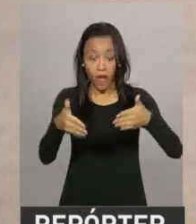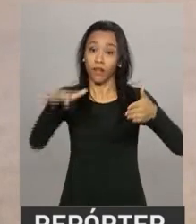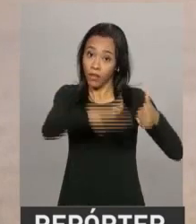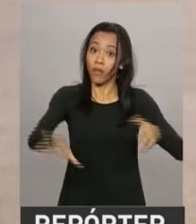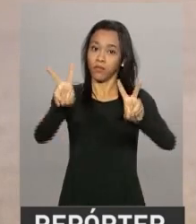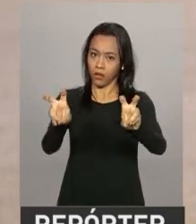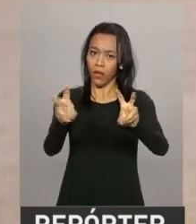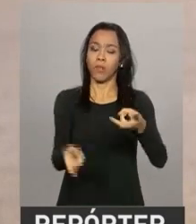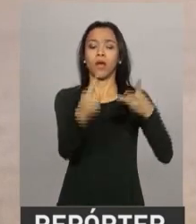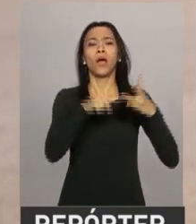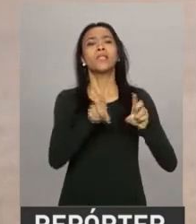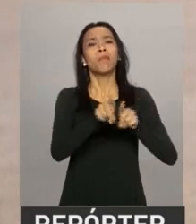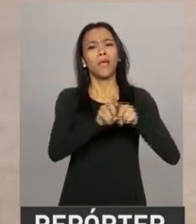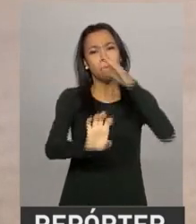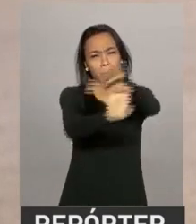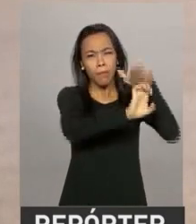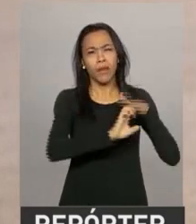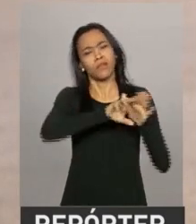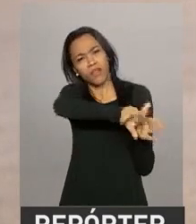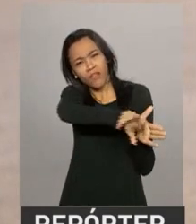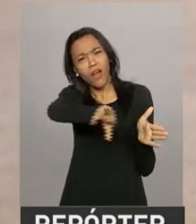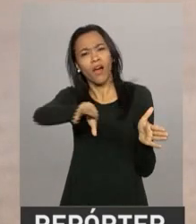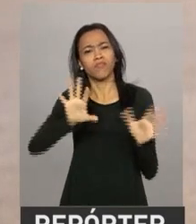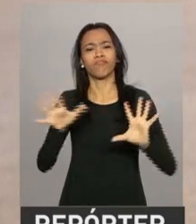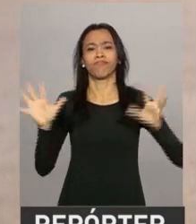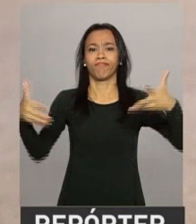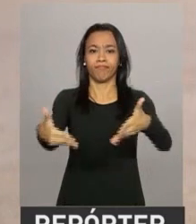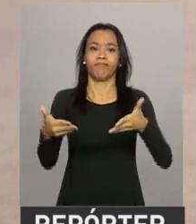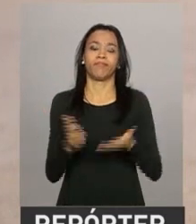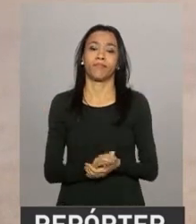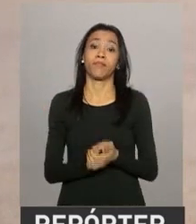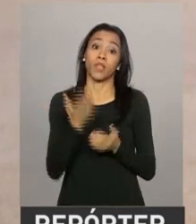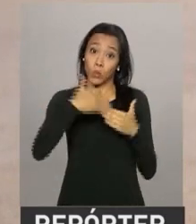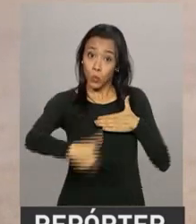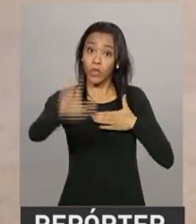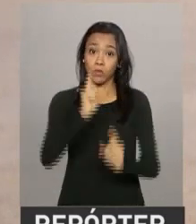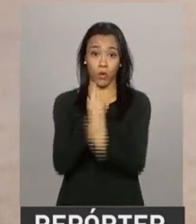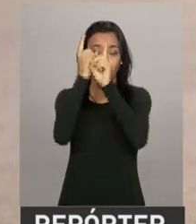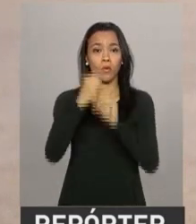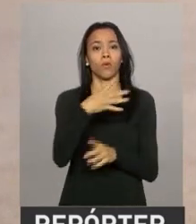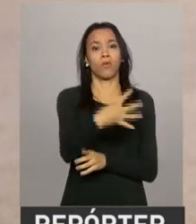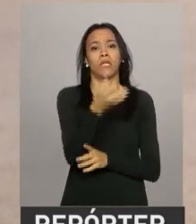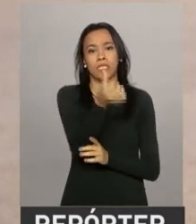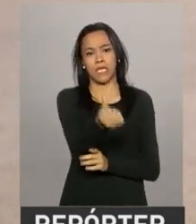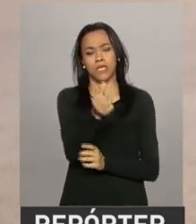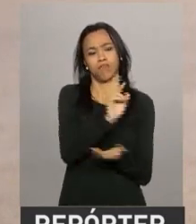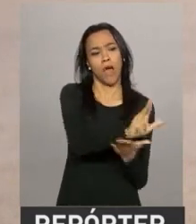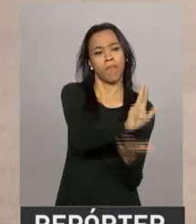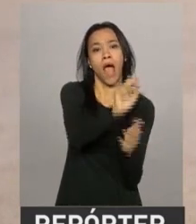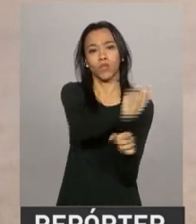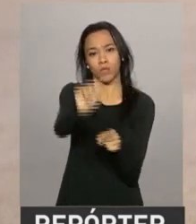agronegócio, produtores e fornecedores de insumos da cadeia do agronegócio. Durante o evento, 46